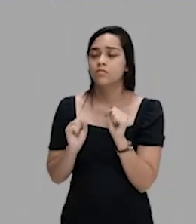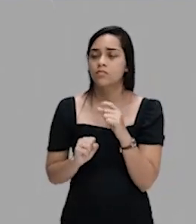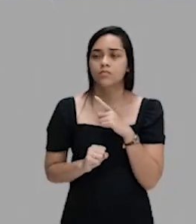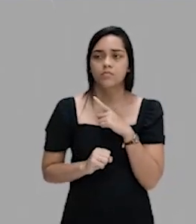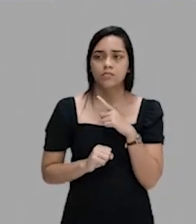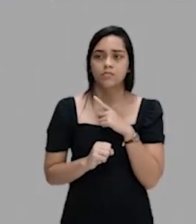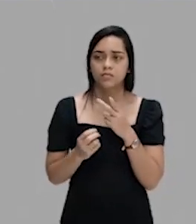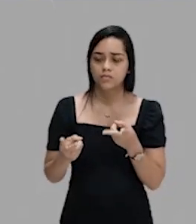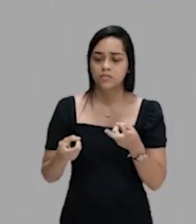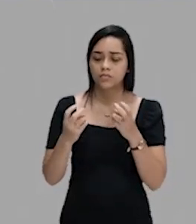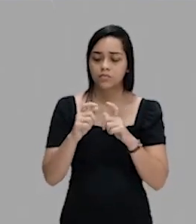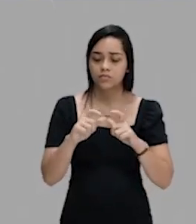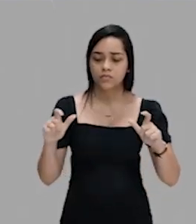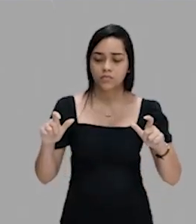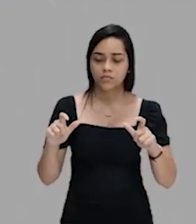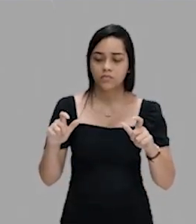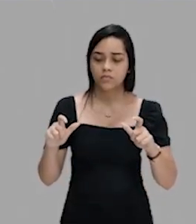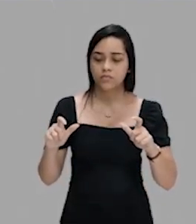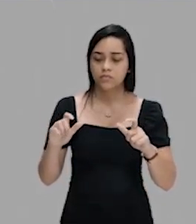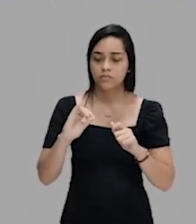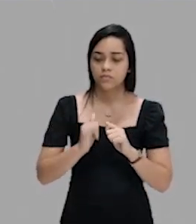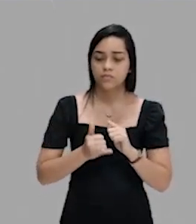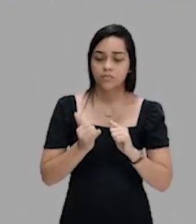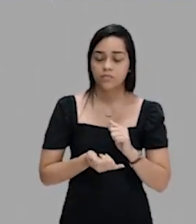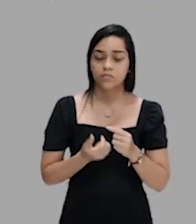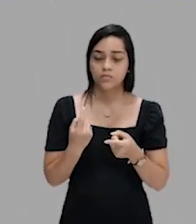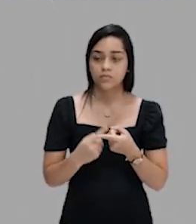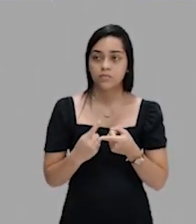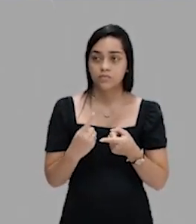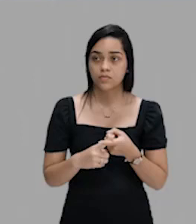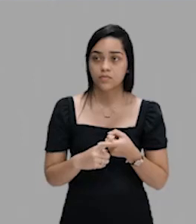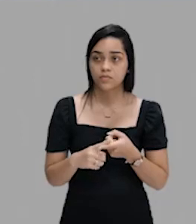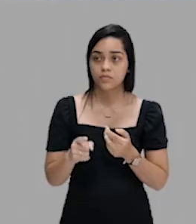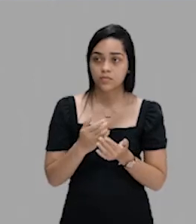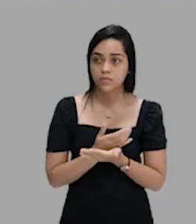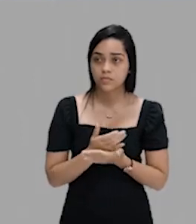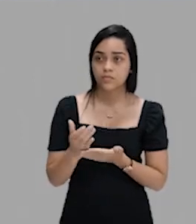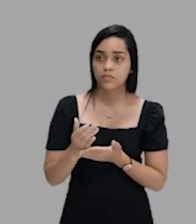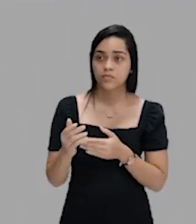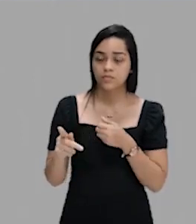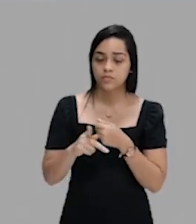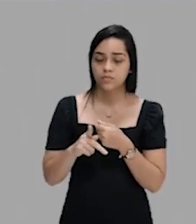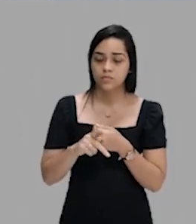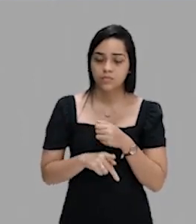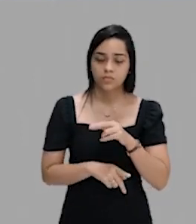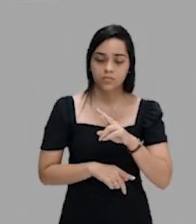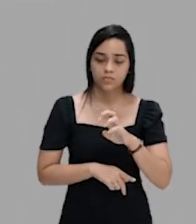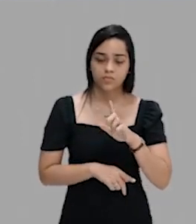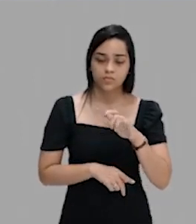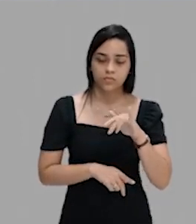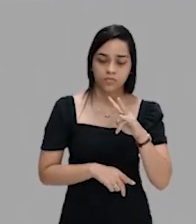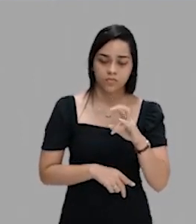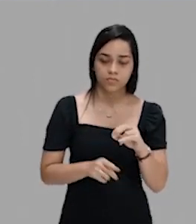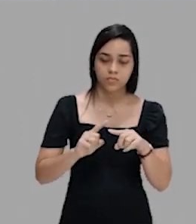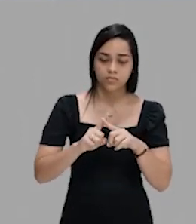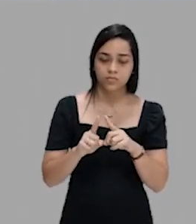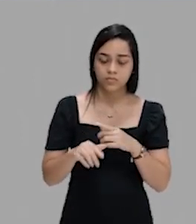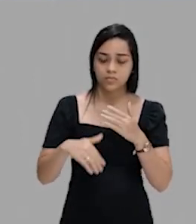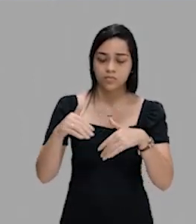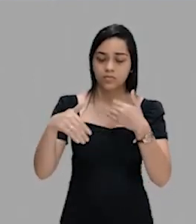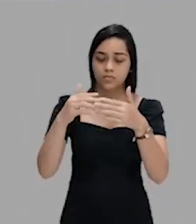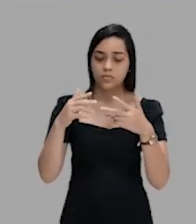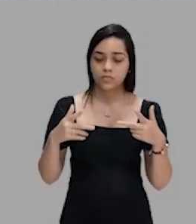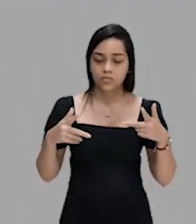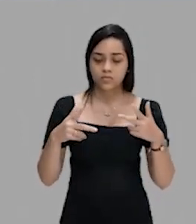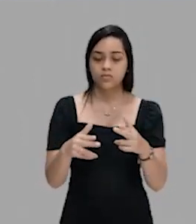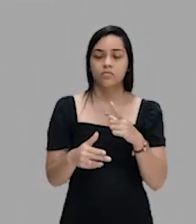de identificar uma oração subordinada adjetiva porque porque ela começa com pronome relativo mas a construção é a mesma